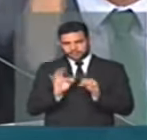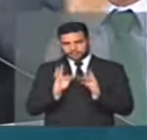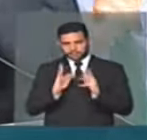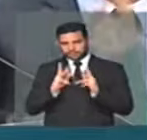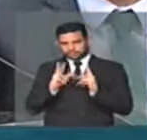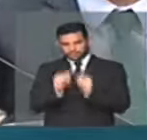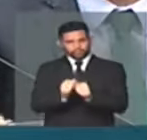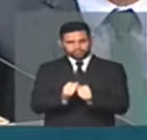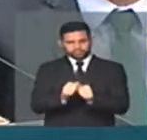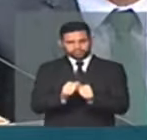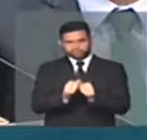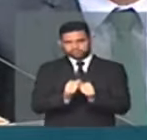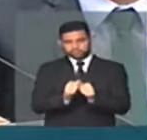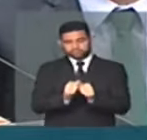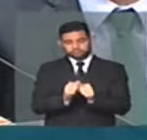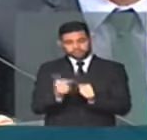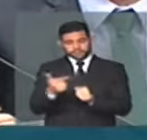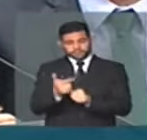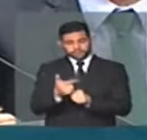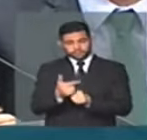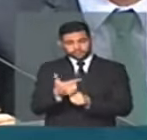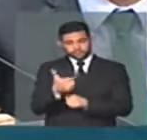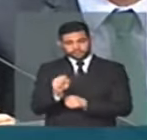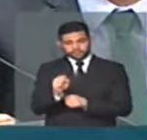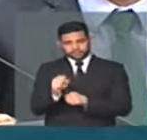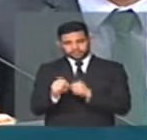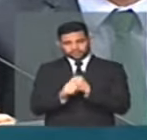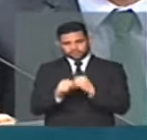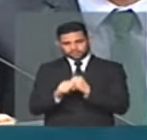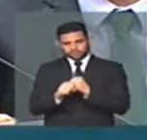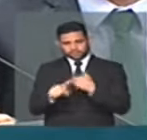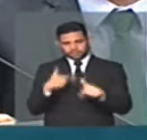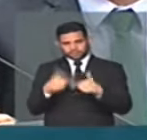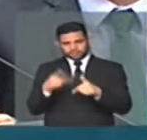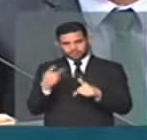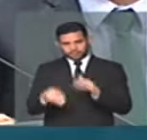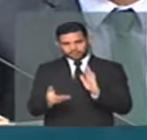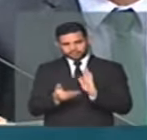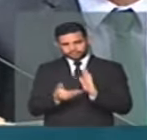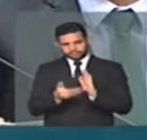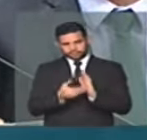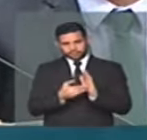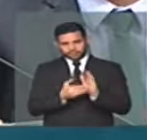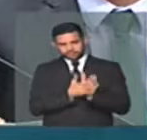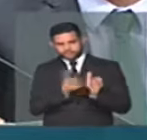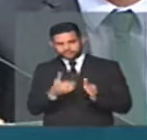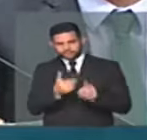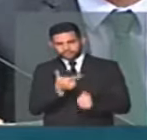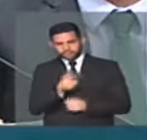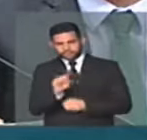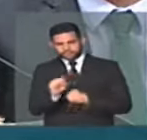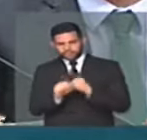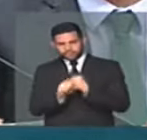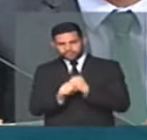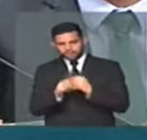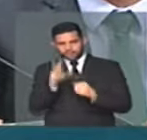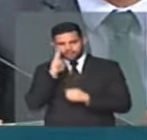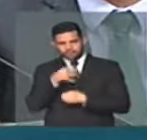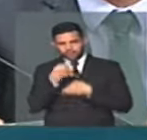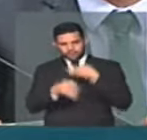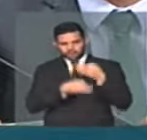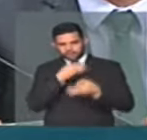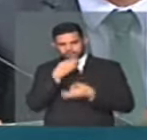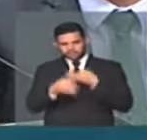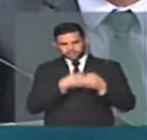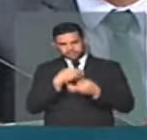sua inteireza. Segundo, eu tenho 28 anos de mandato. E durante esses 28 anos eu ouvi